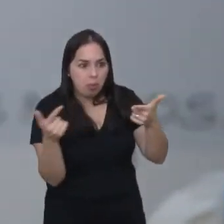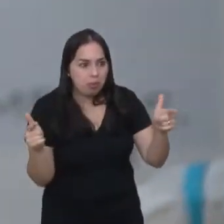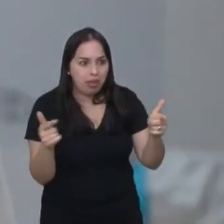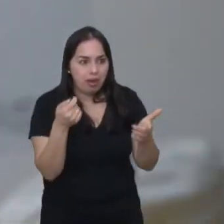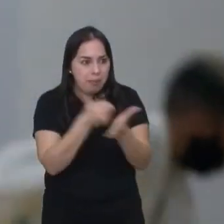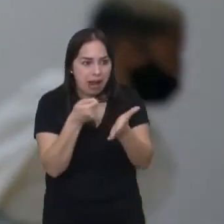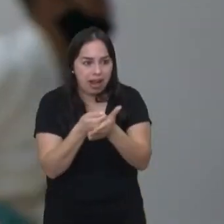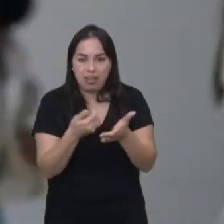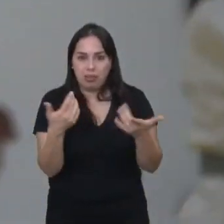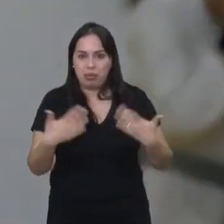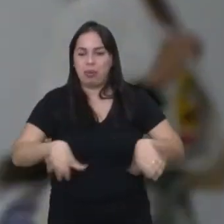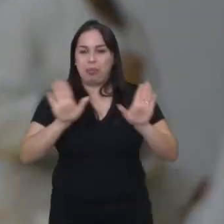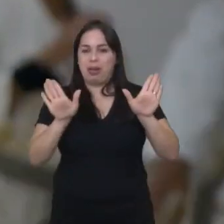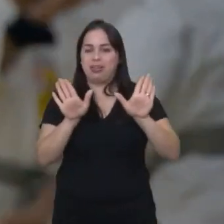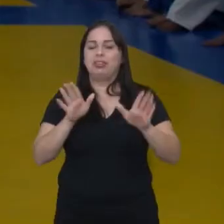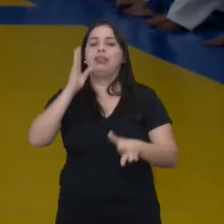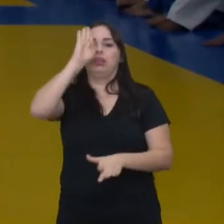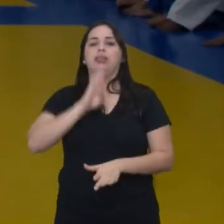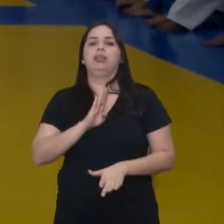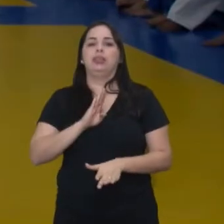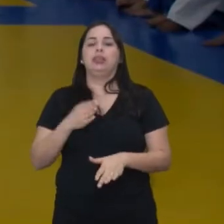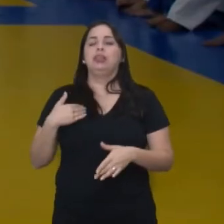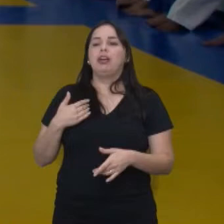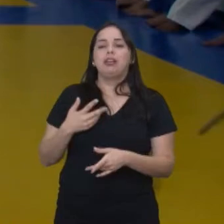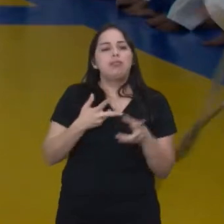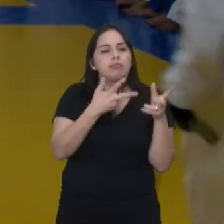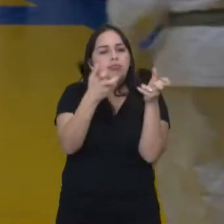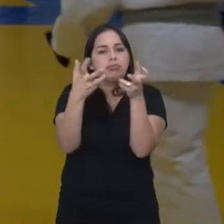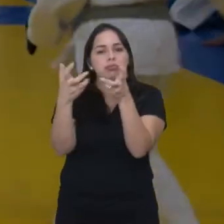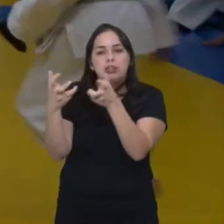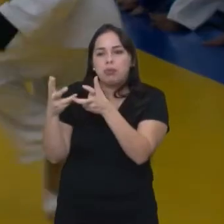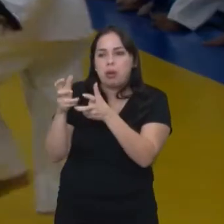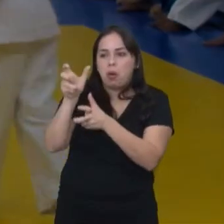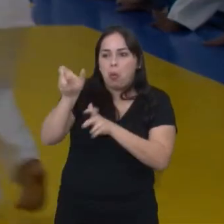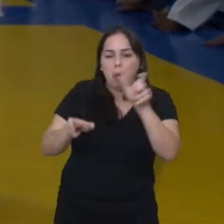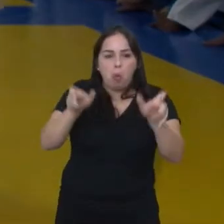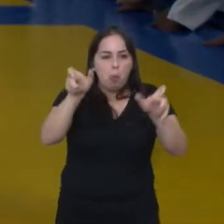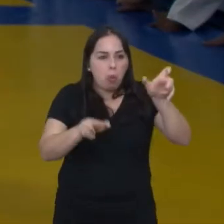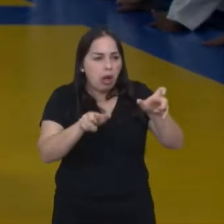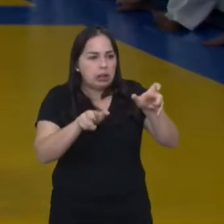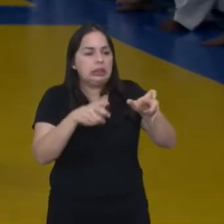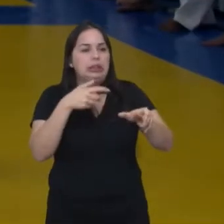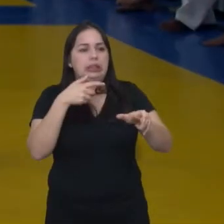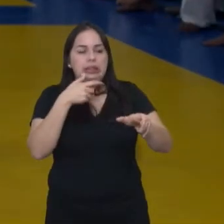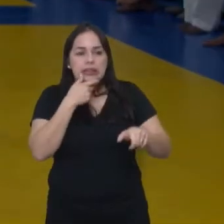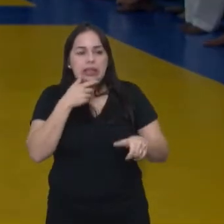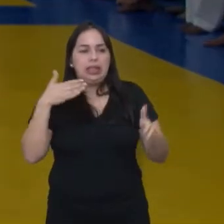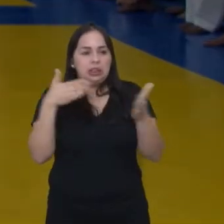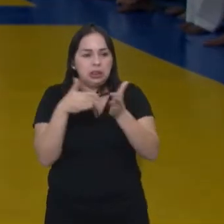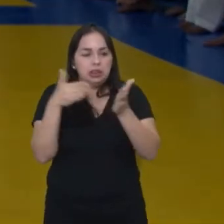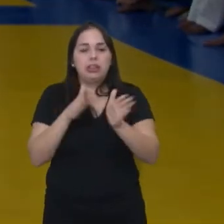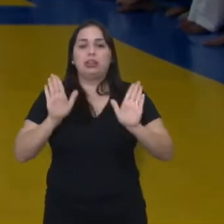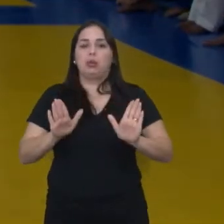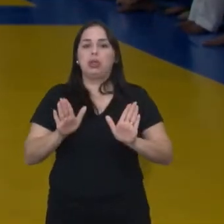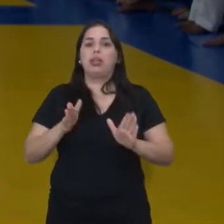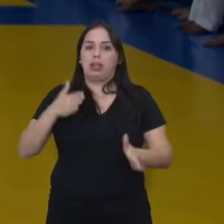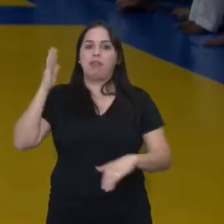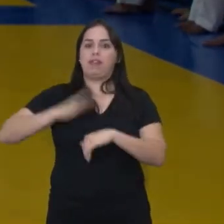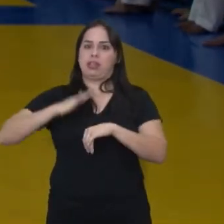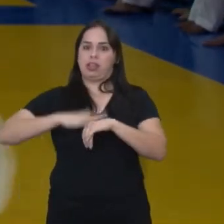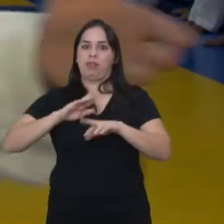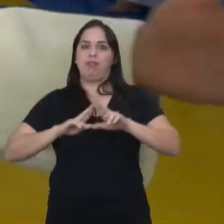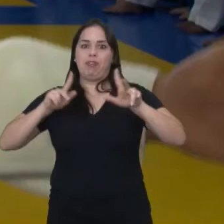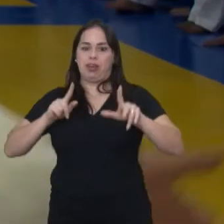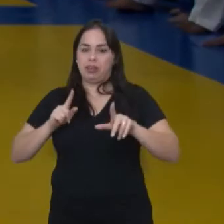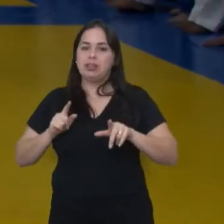para quem não tinha condições de pagar. Quando eu comecei a ver as mesmas dificuldades dos atletas, começou a me tocar. Eu falei, eu tenho que fazer,